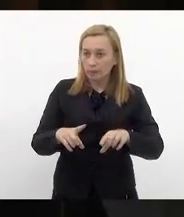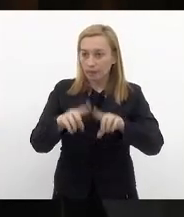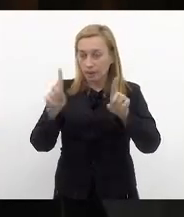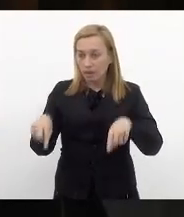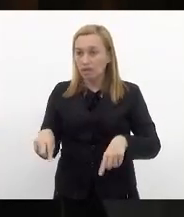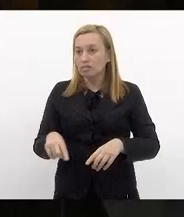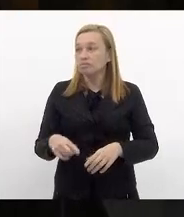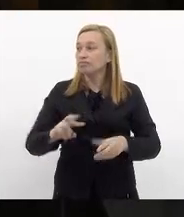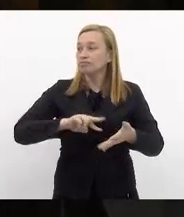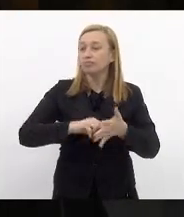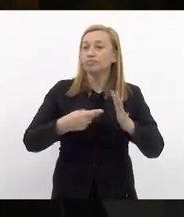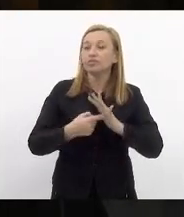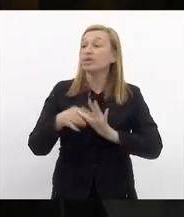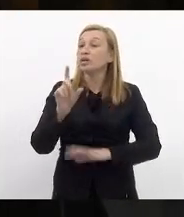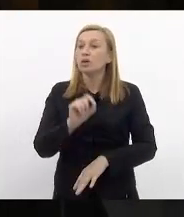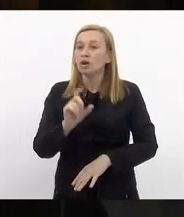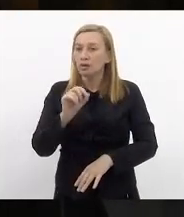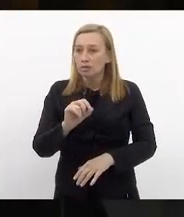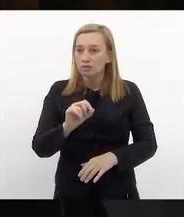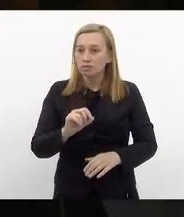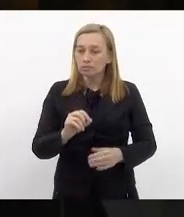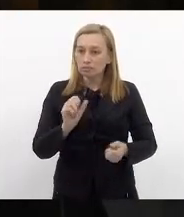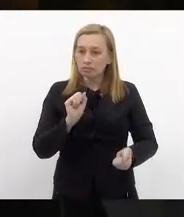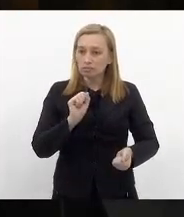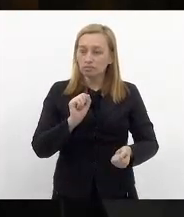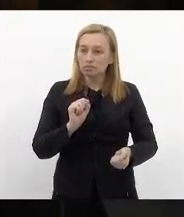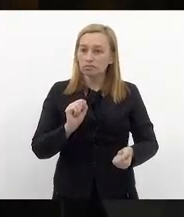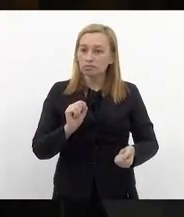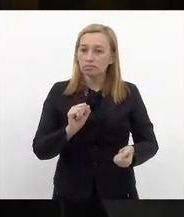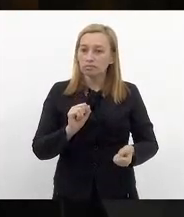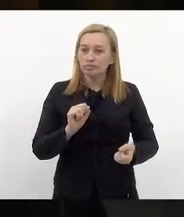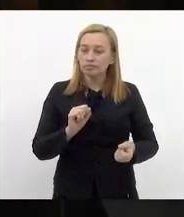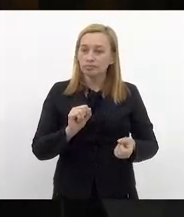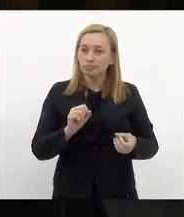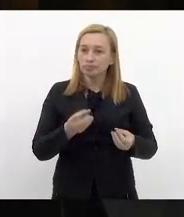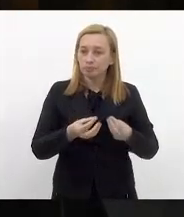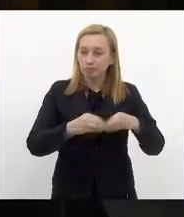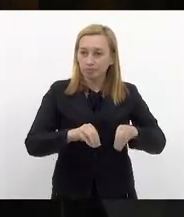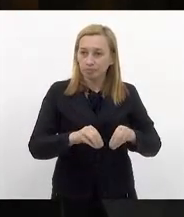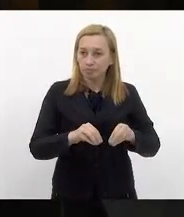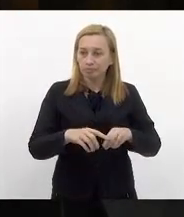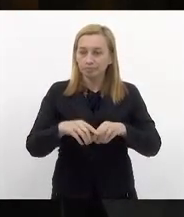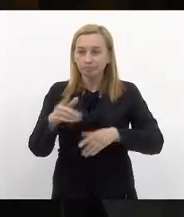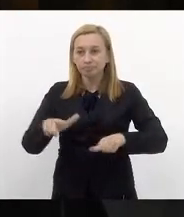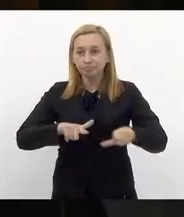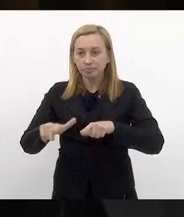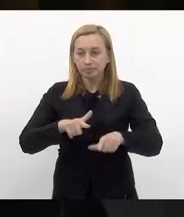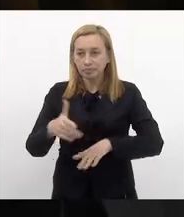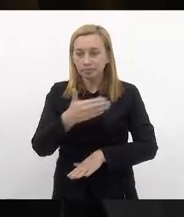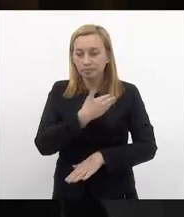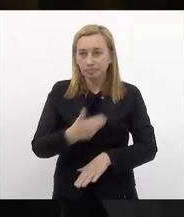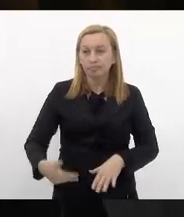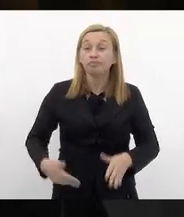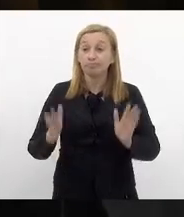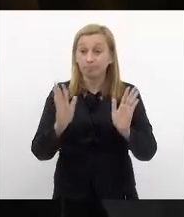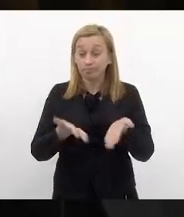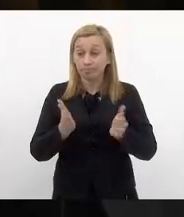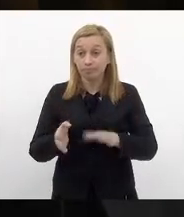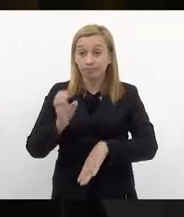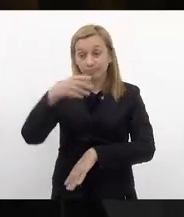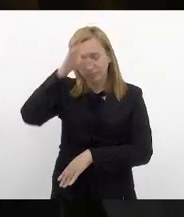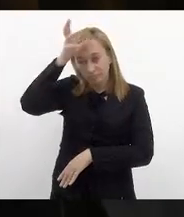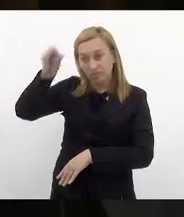significa o desmonte dos serviços públicos. Hoje, Tia Ju, o Estado do Rio de Janeiro, com